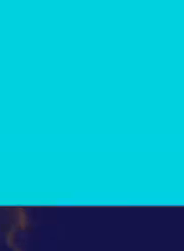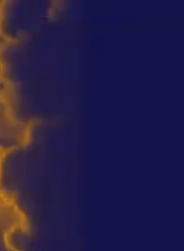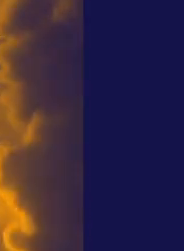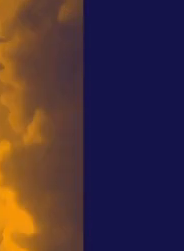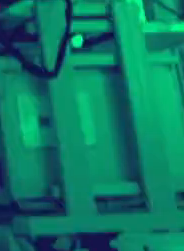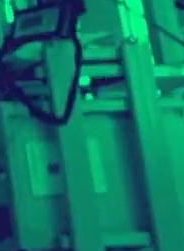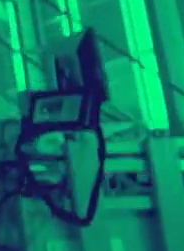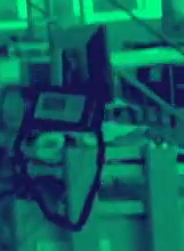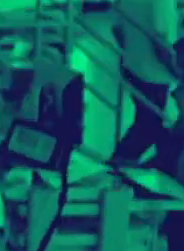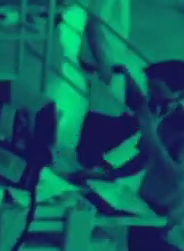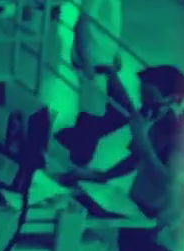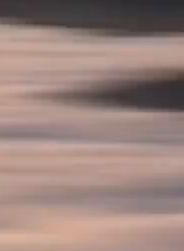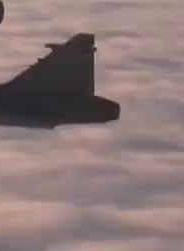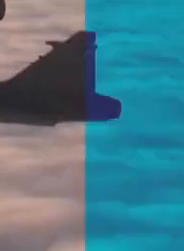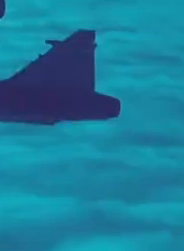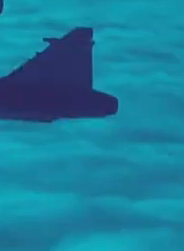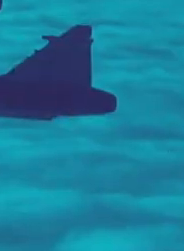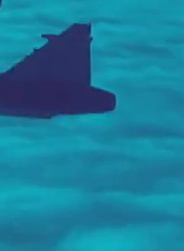Música